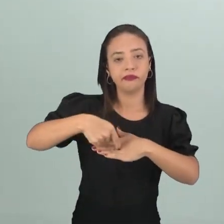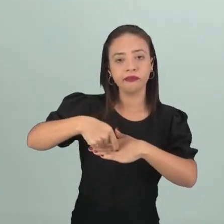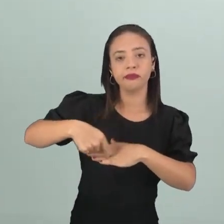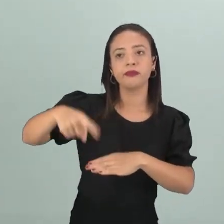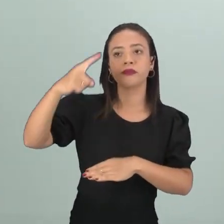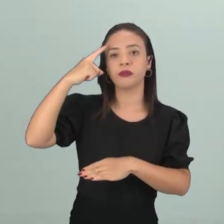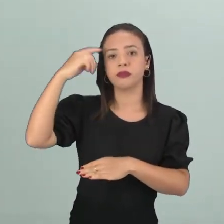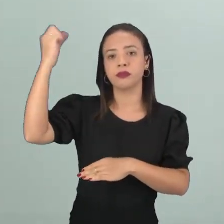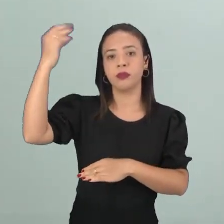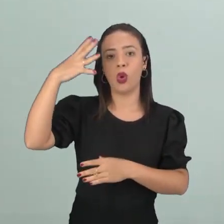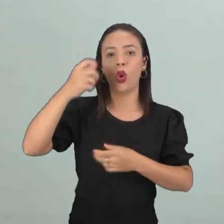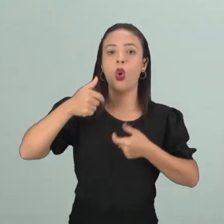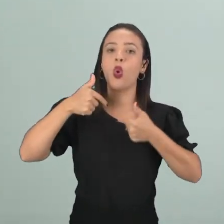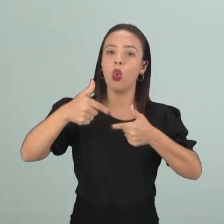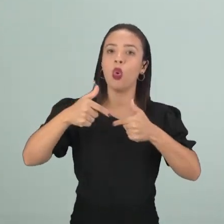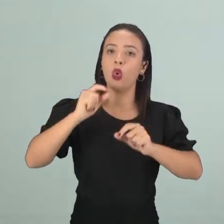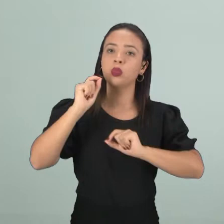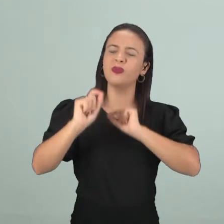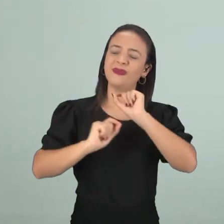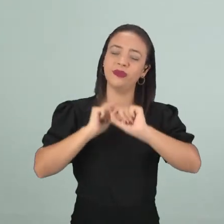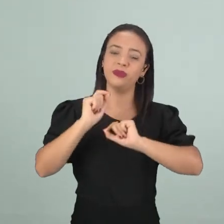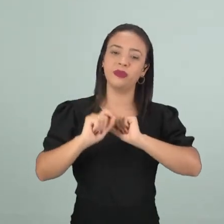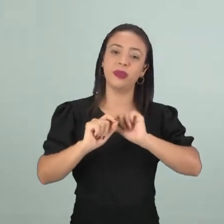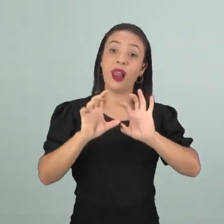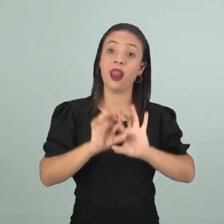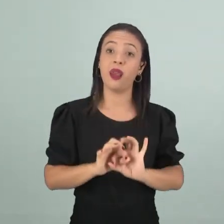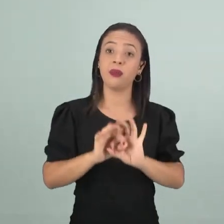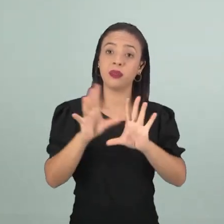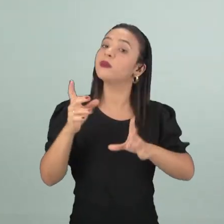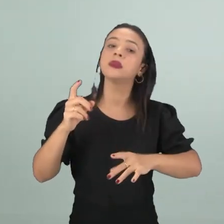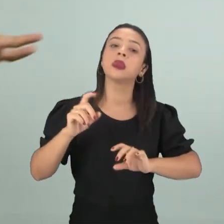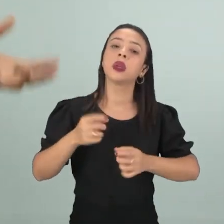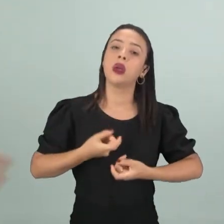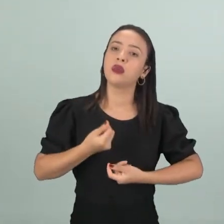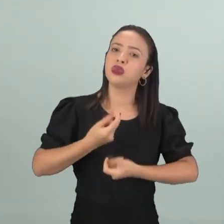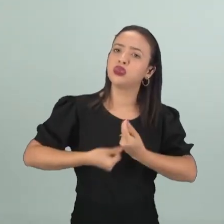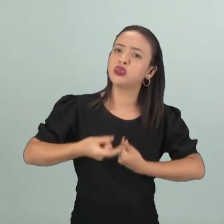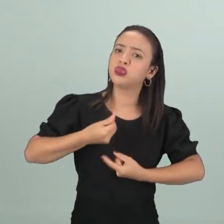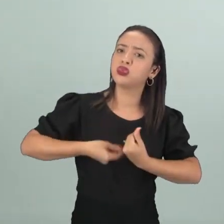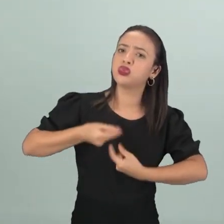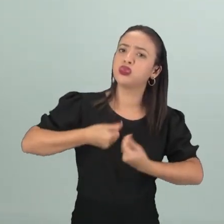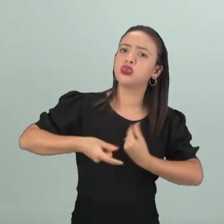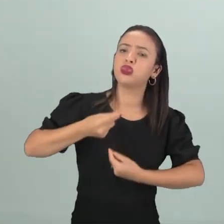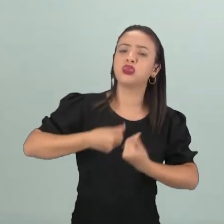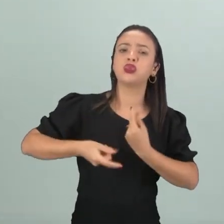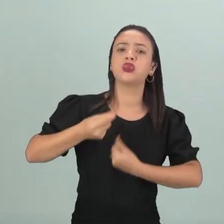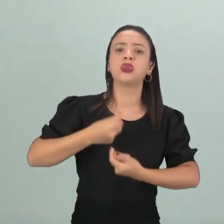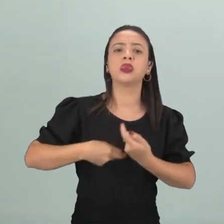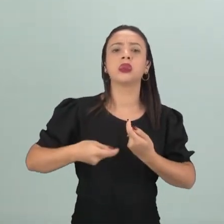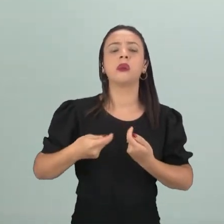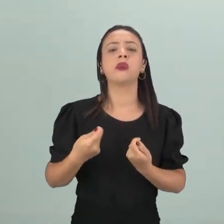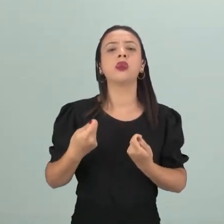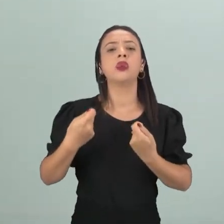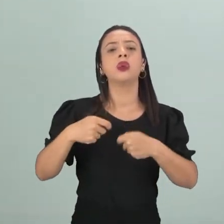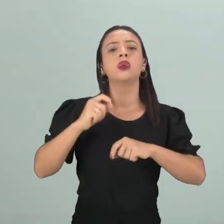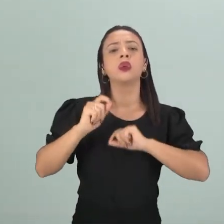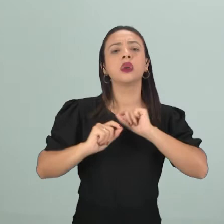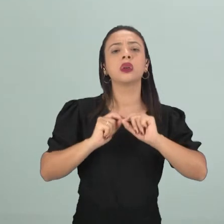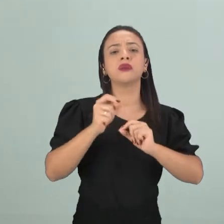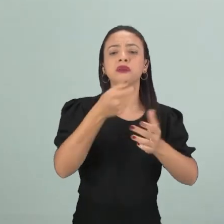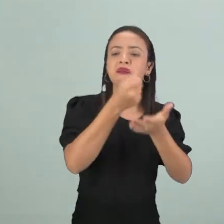defender basicamente a chamada liberdade econômica, certo? Que é uma liberdade para você praticar